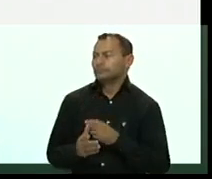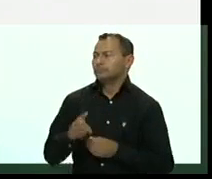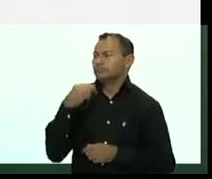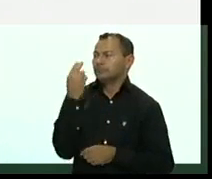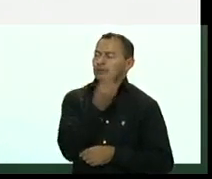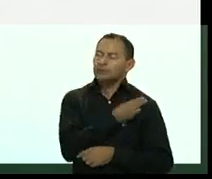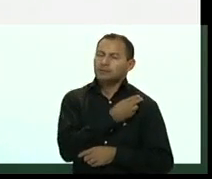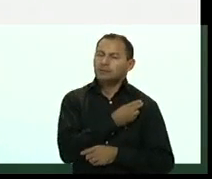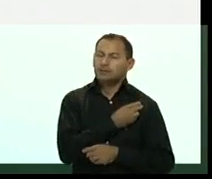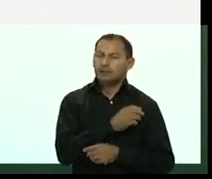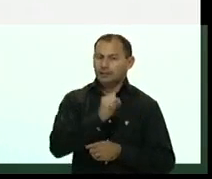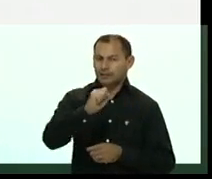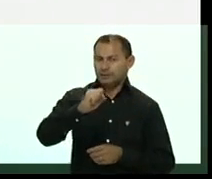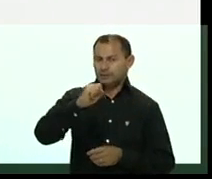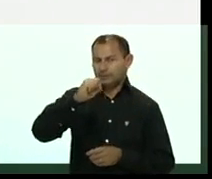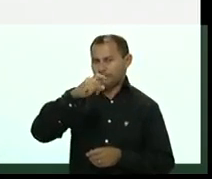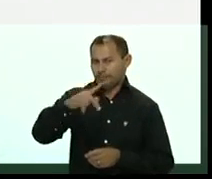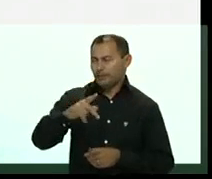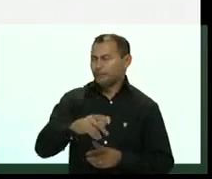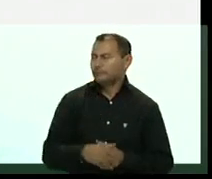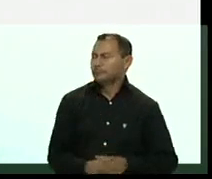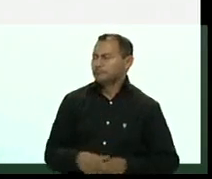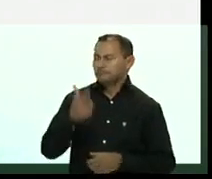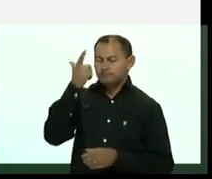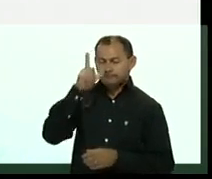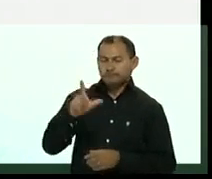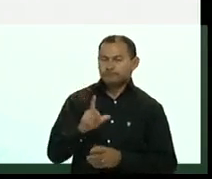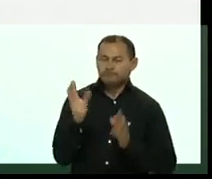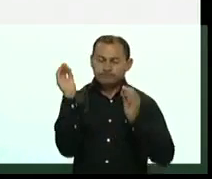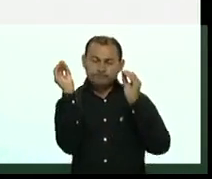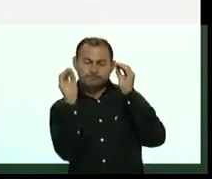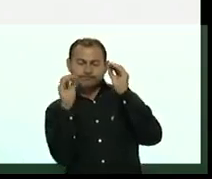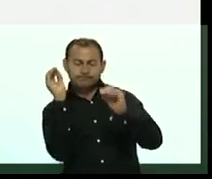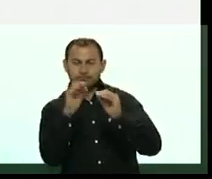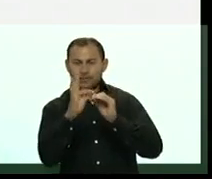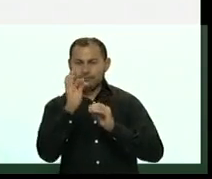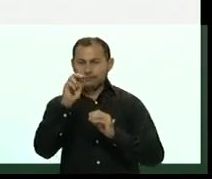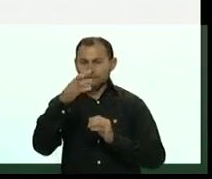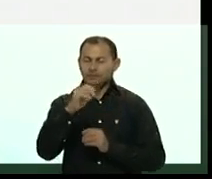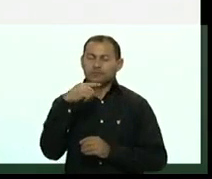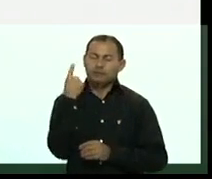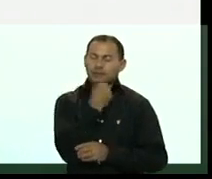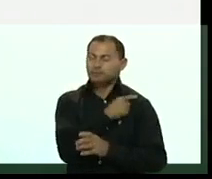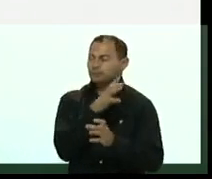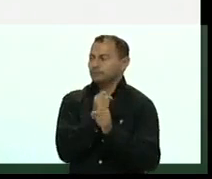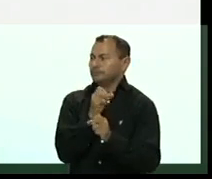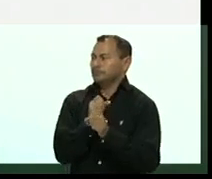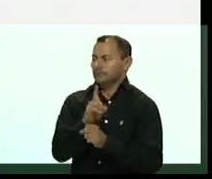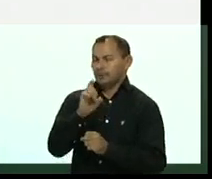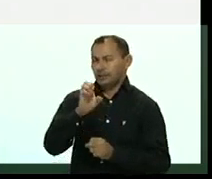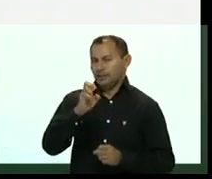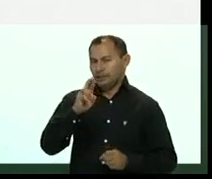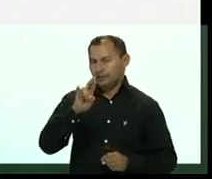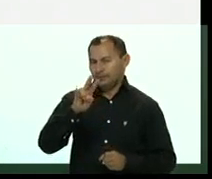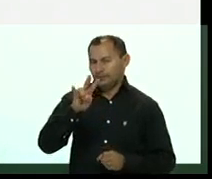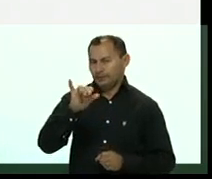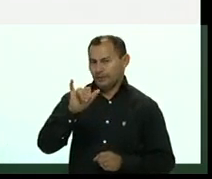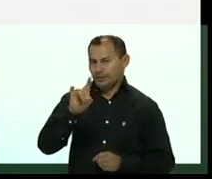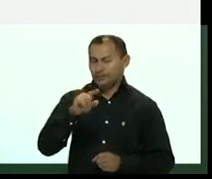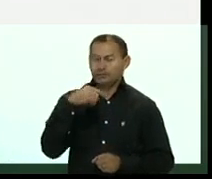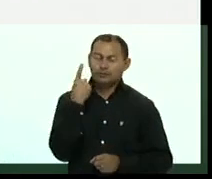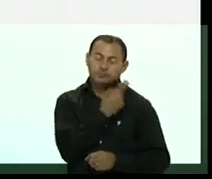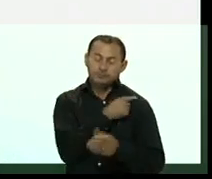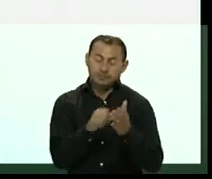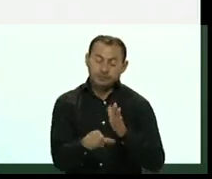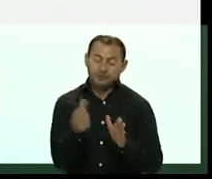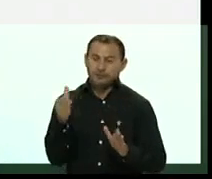da nossa situação, para que a gente consiga aí montar, então, a função que a gente vai ter que calcular a derivada. Primeiro, nós vamos